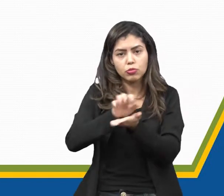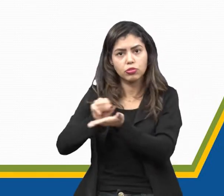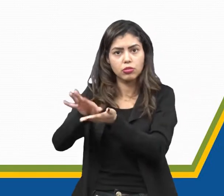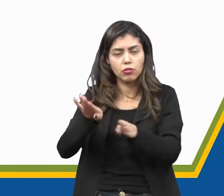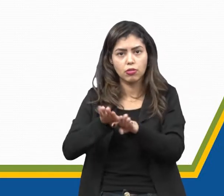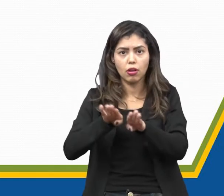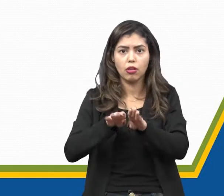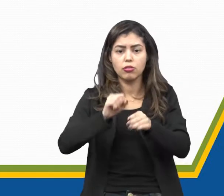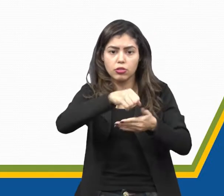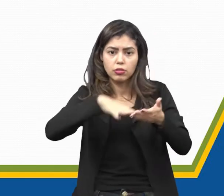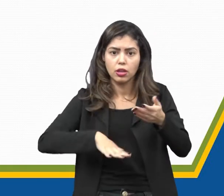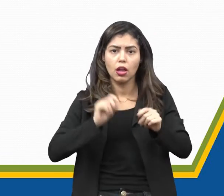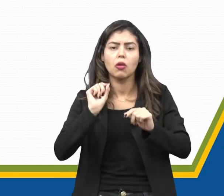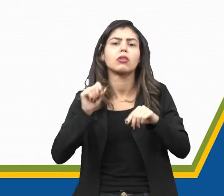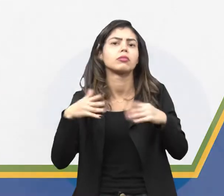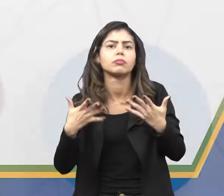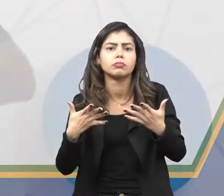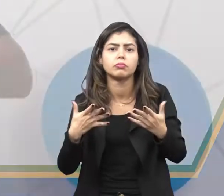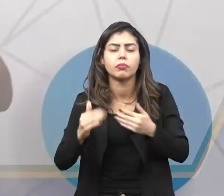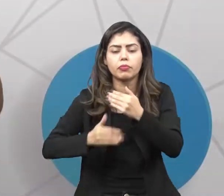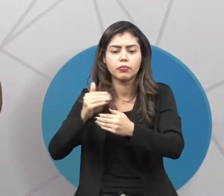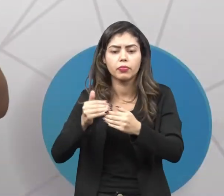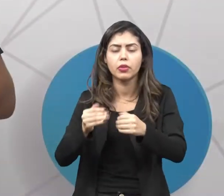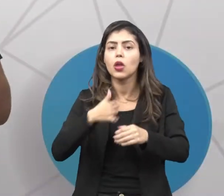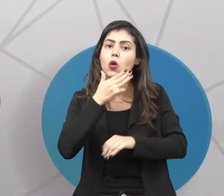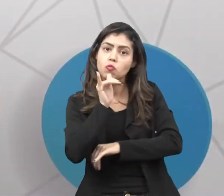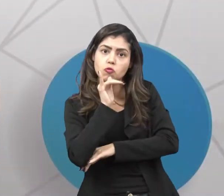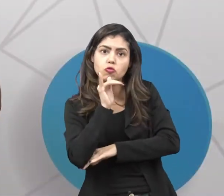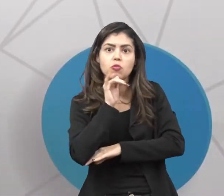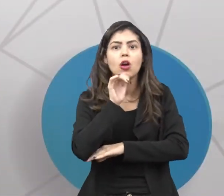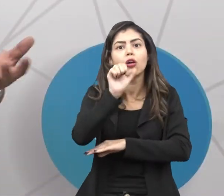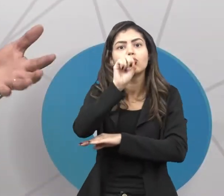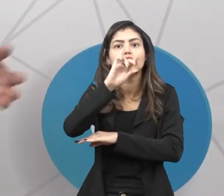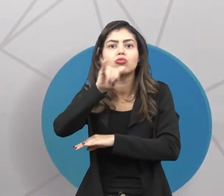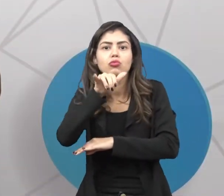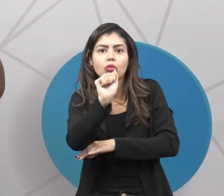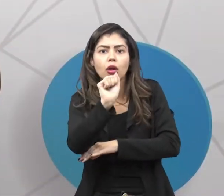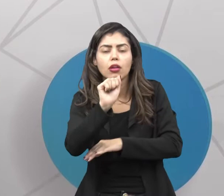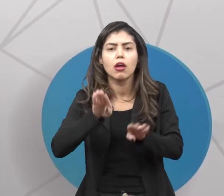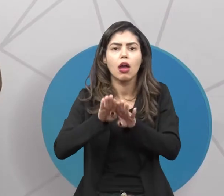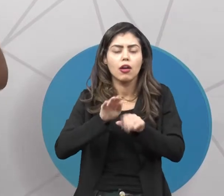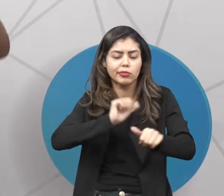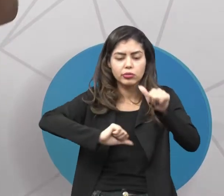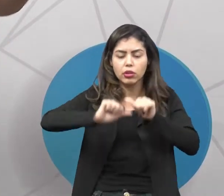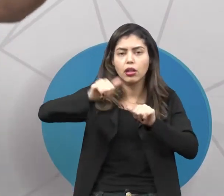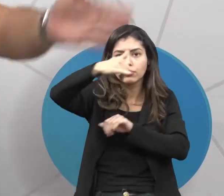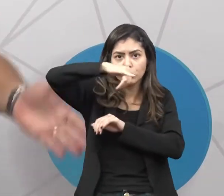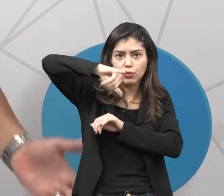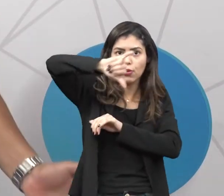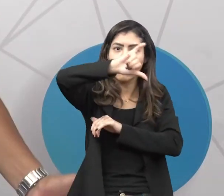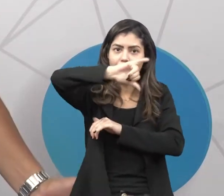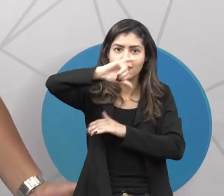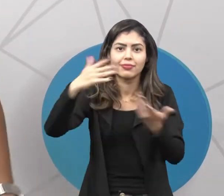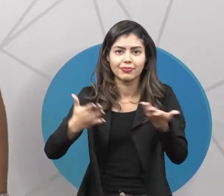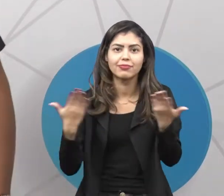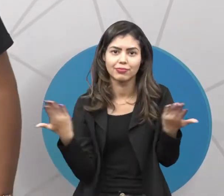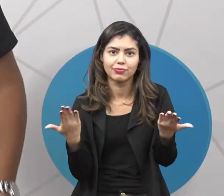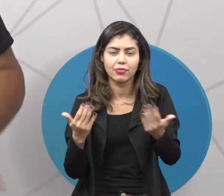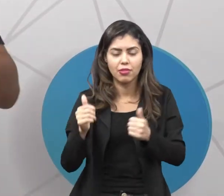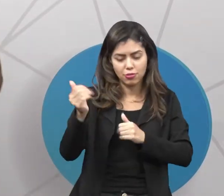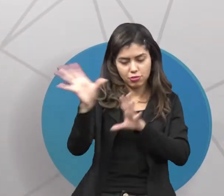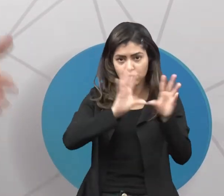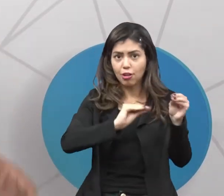Processamento industrial, você pega, por exemplo, a soja, tá? Ela vai ser transformada, por exemplo, no óleo de soja que chega nas nossas cozinhas, por